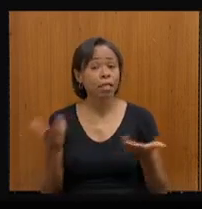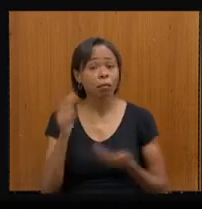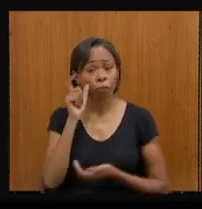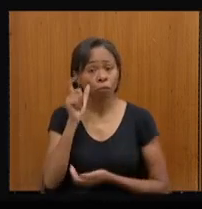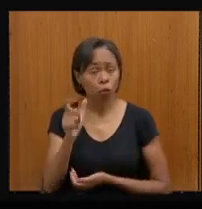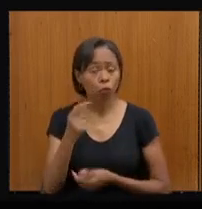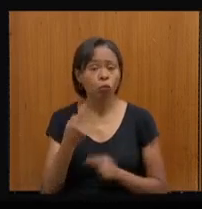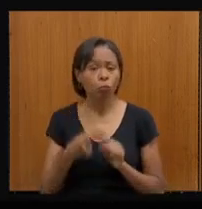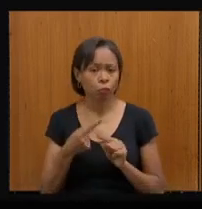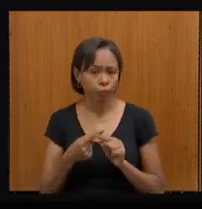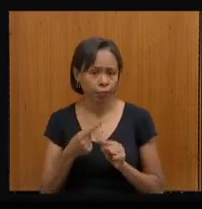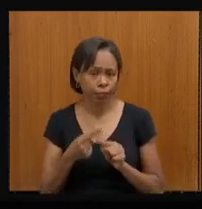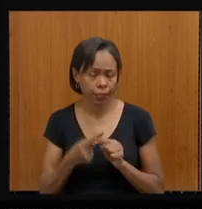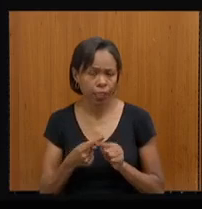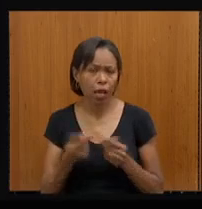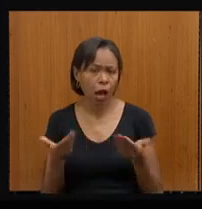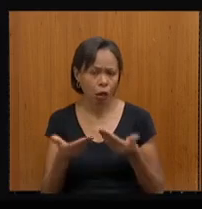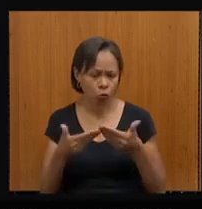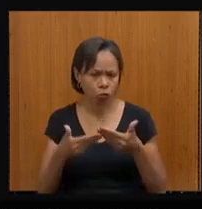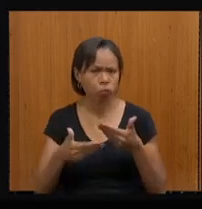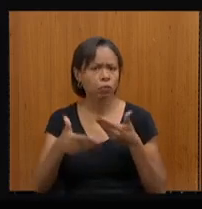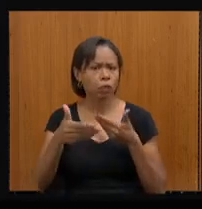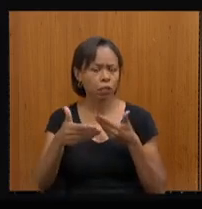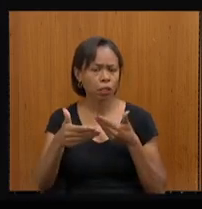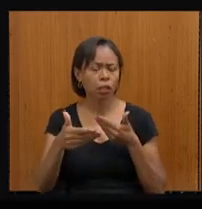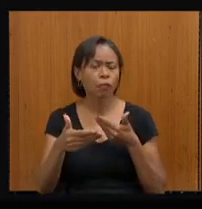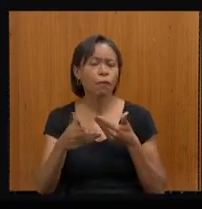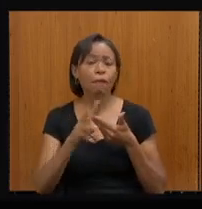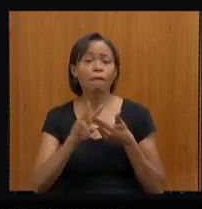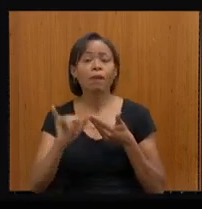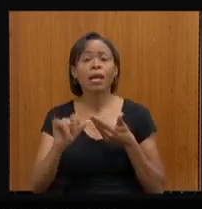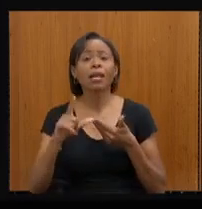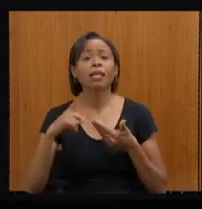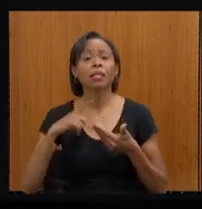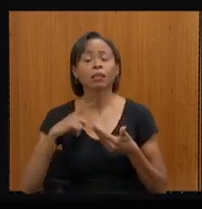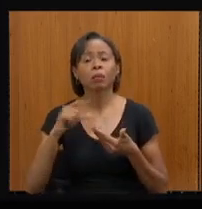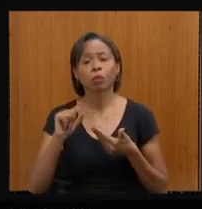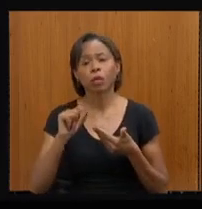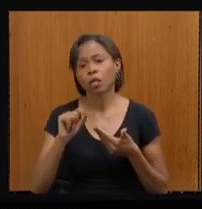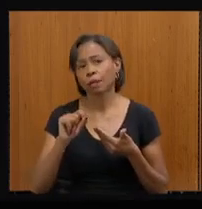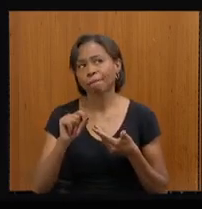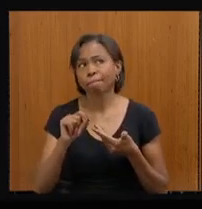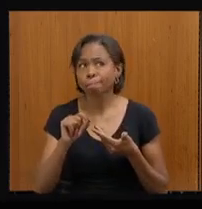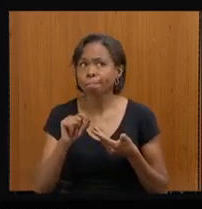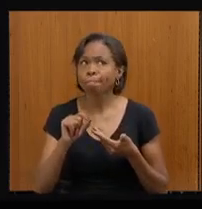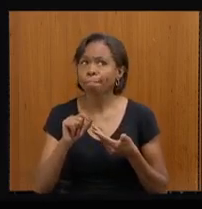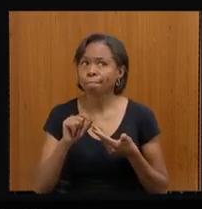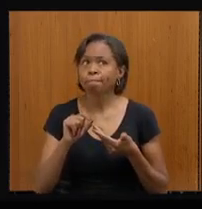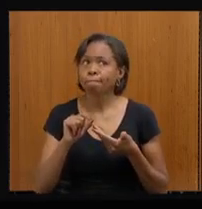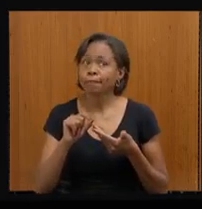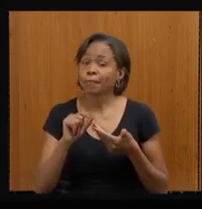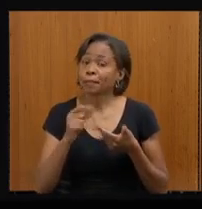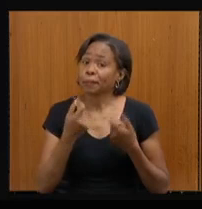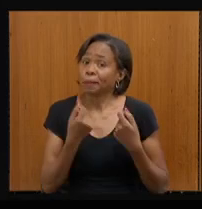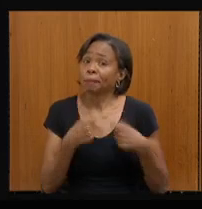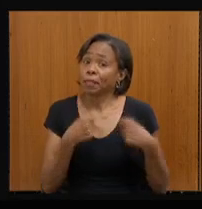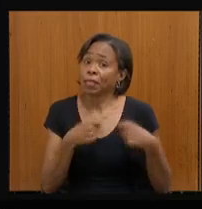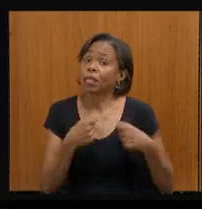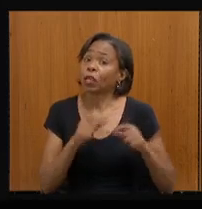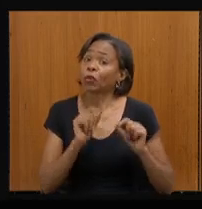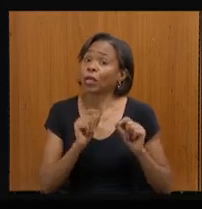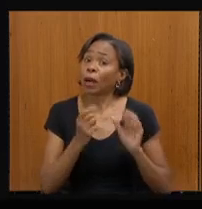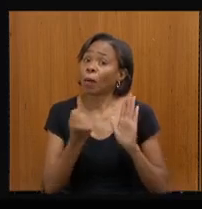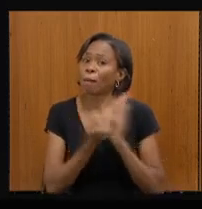é a partir de agora vai um exemplo o produto verde com